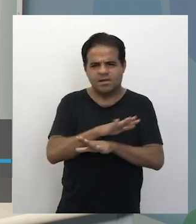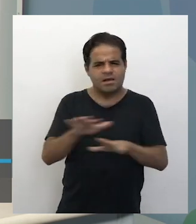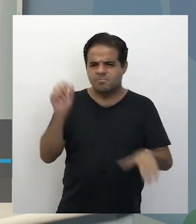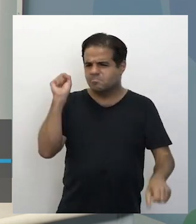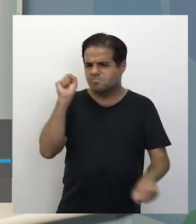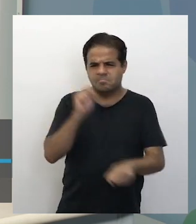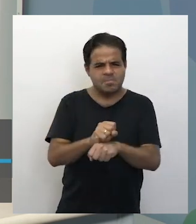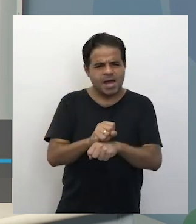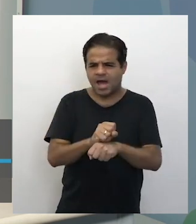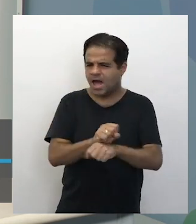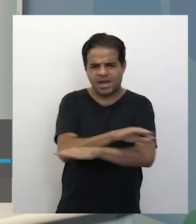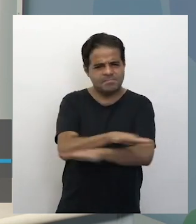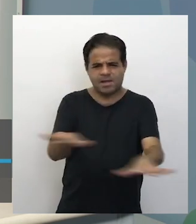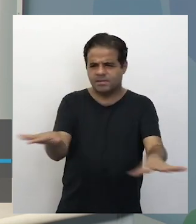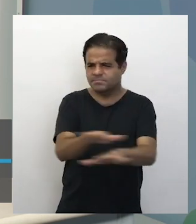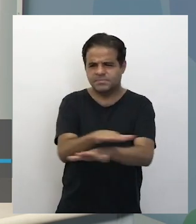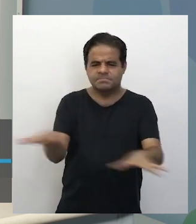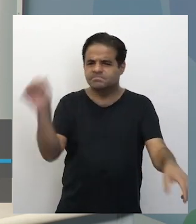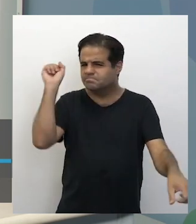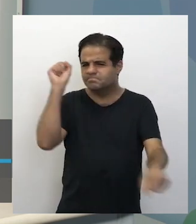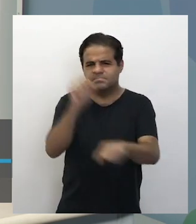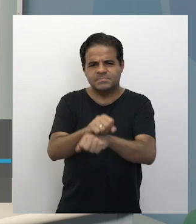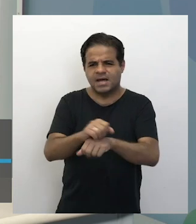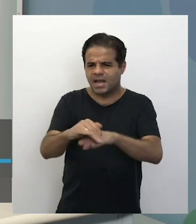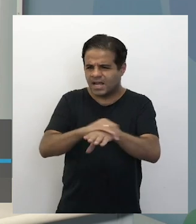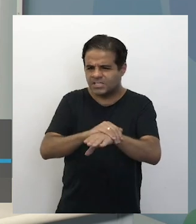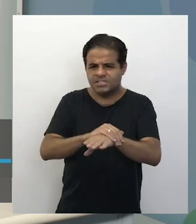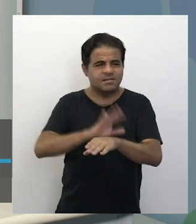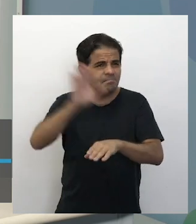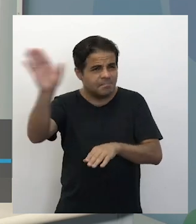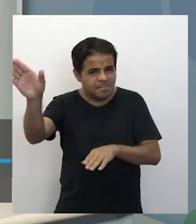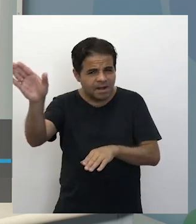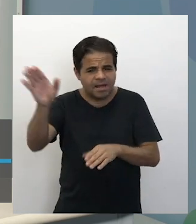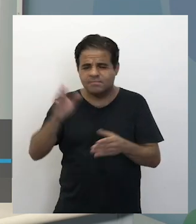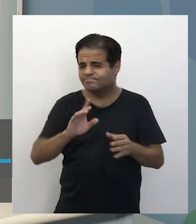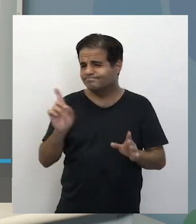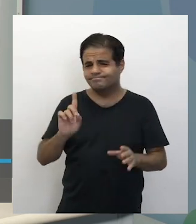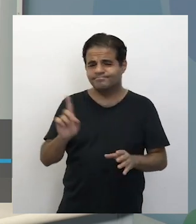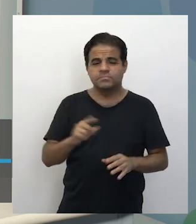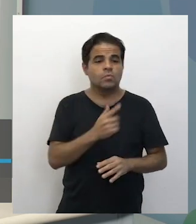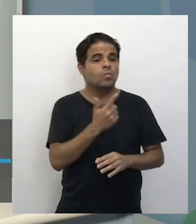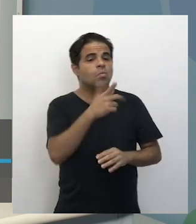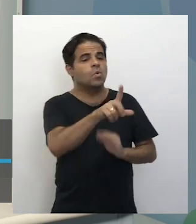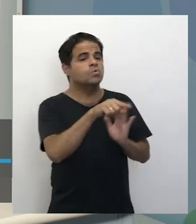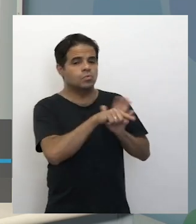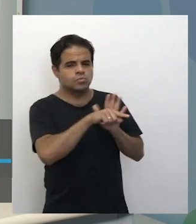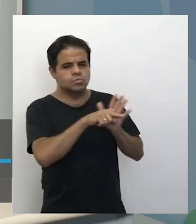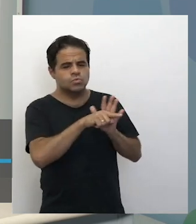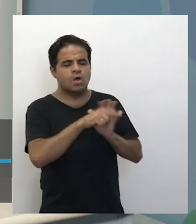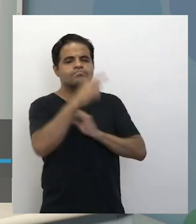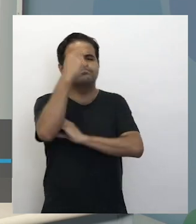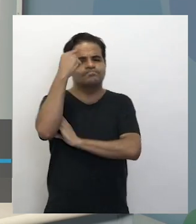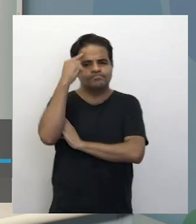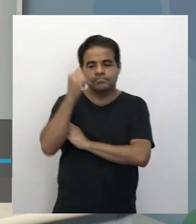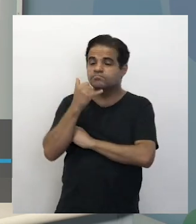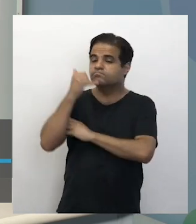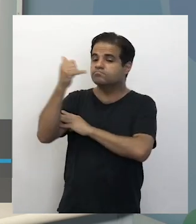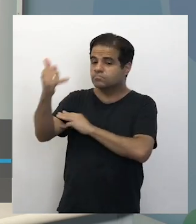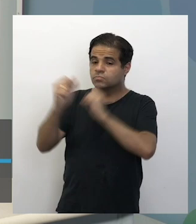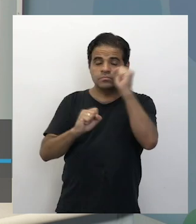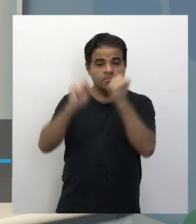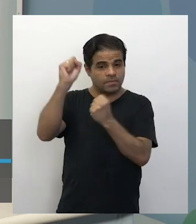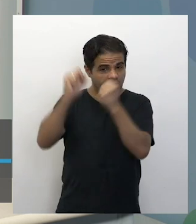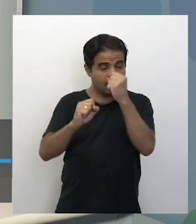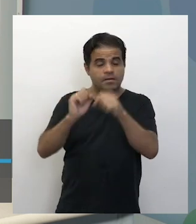de fazer sapato para a gente mandar para lá, enfim. O outro consultor ligou para a fábrica